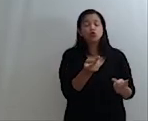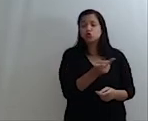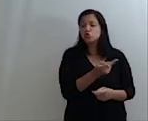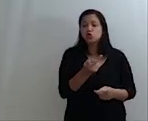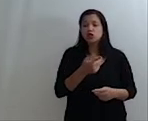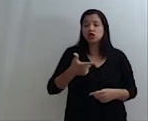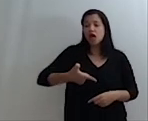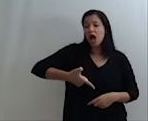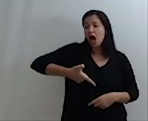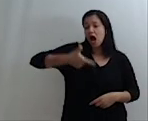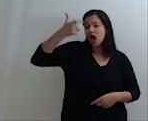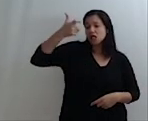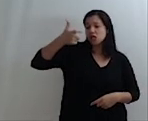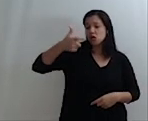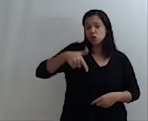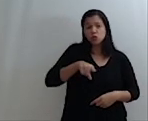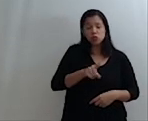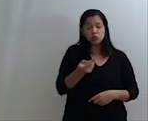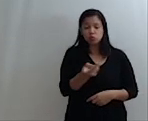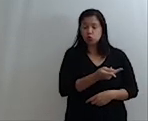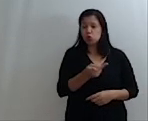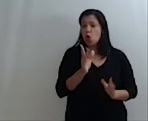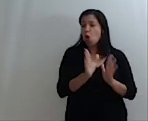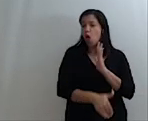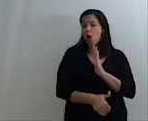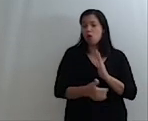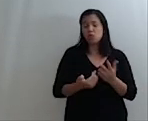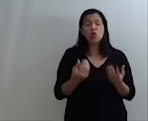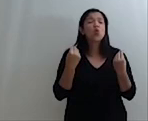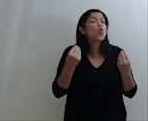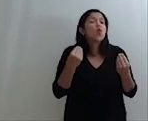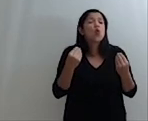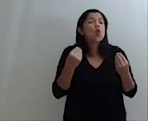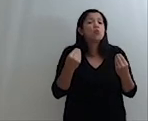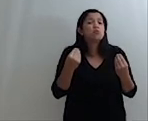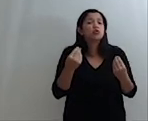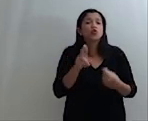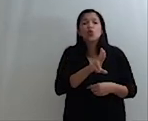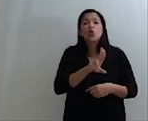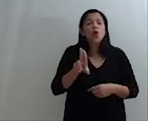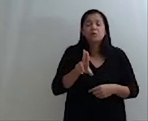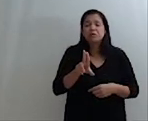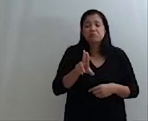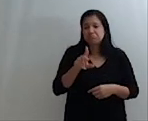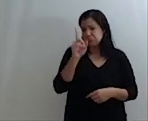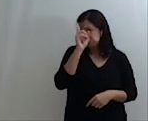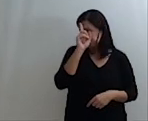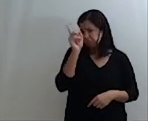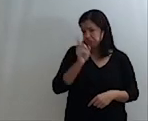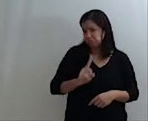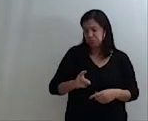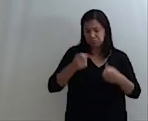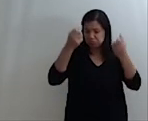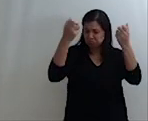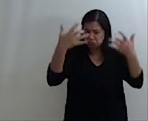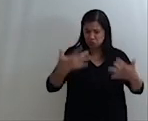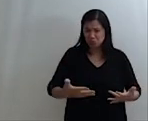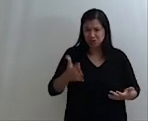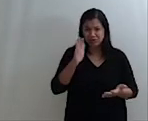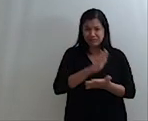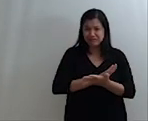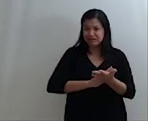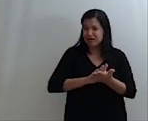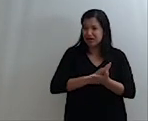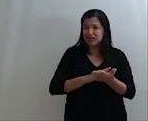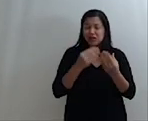a churrascaria como ela chegou a esse nome né assim não houve preocupação sequer de dizer como